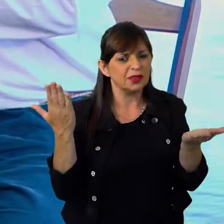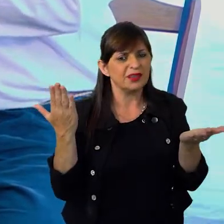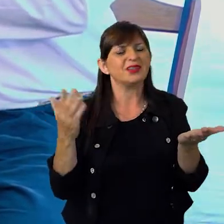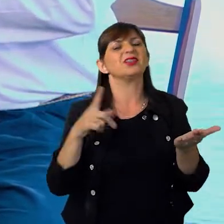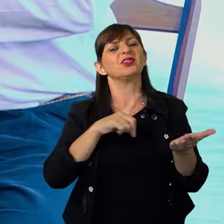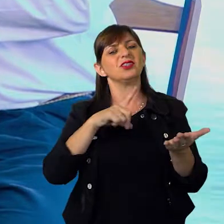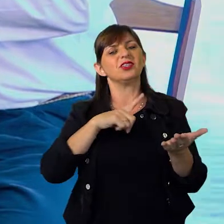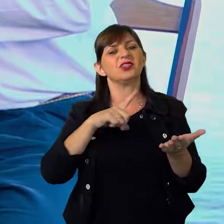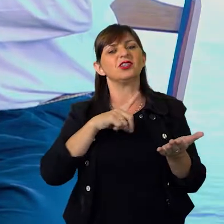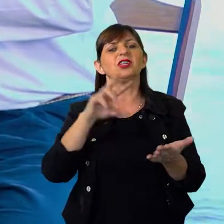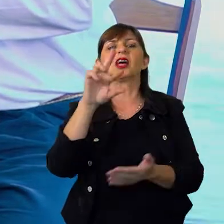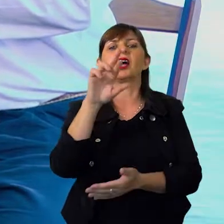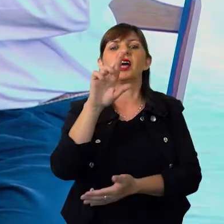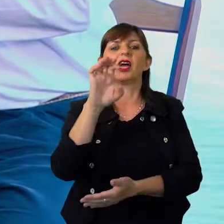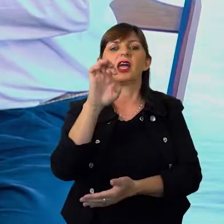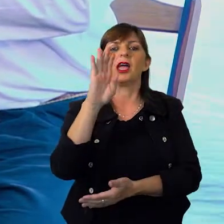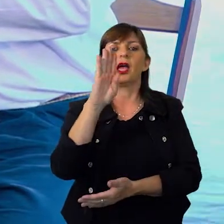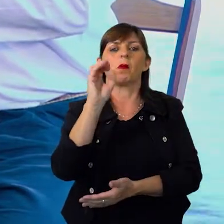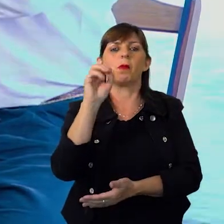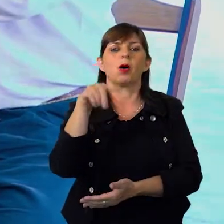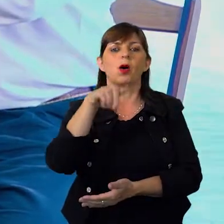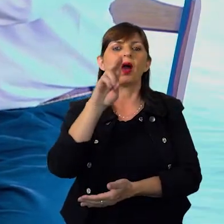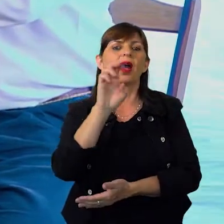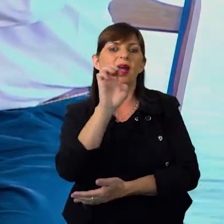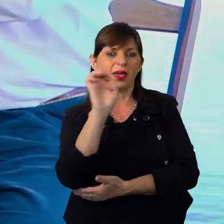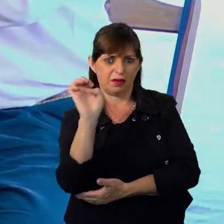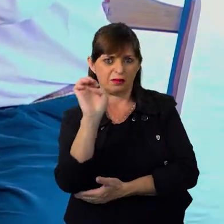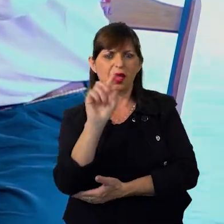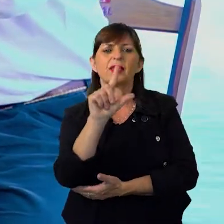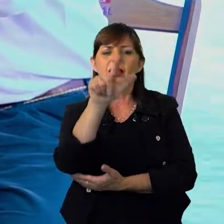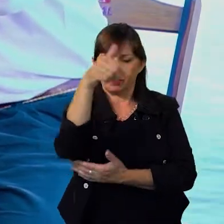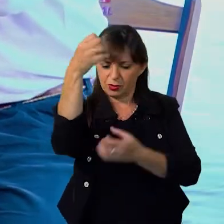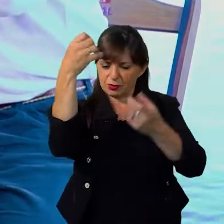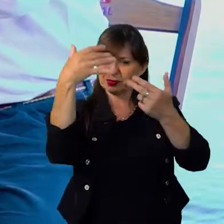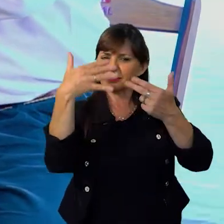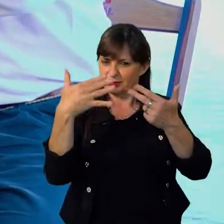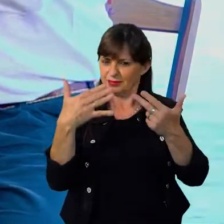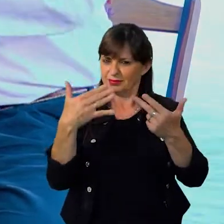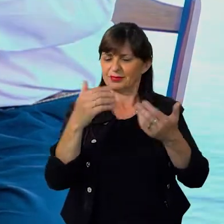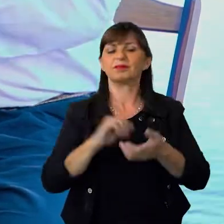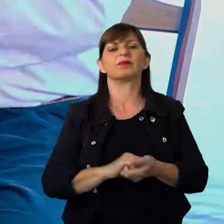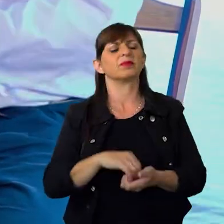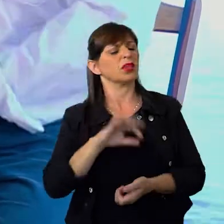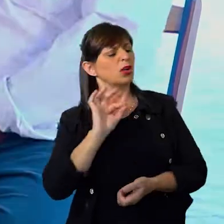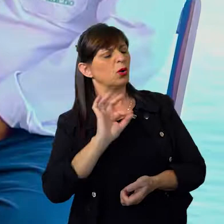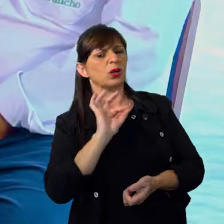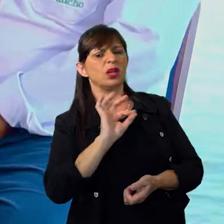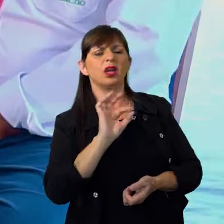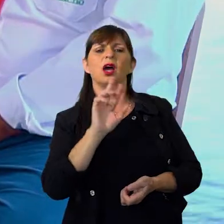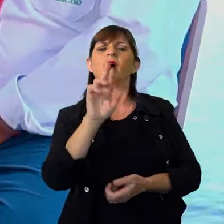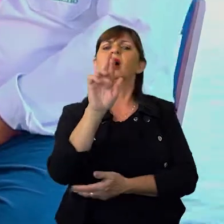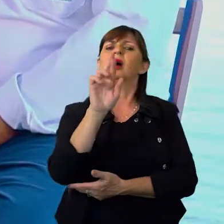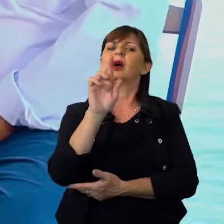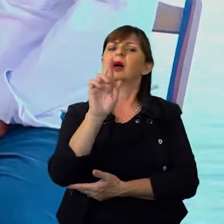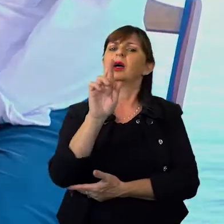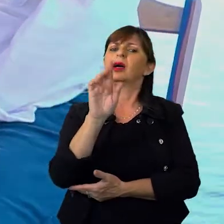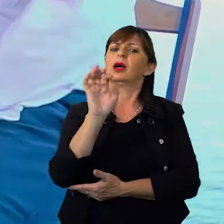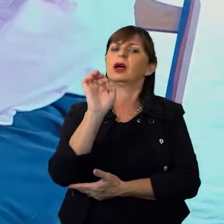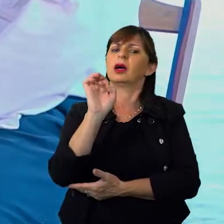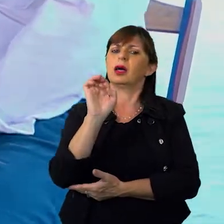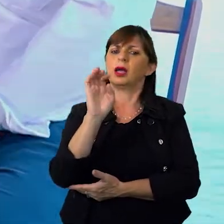chama de remote é isso vamos falar sobre isso e depois falamos Alto Grande o que era um remoto